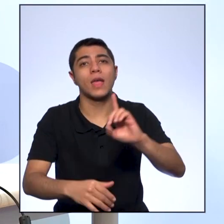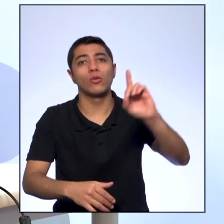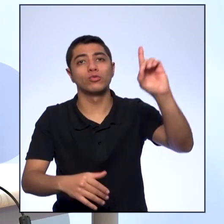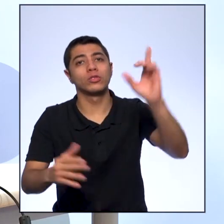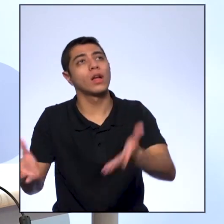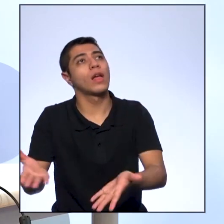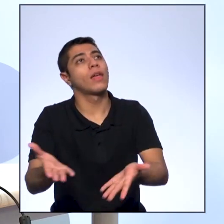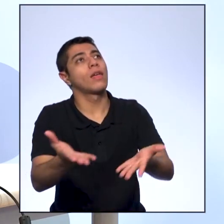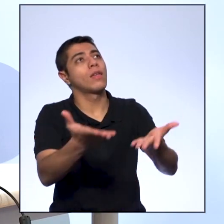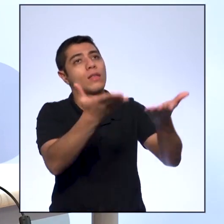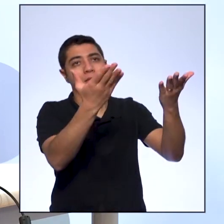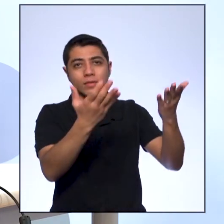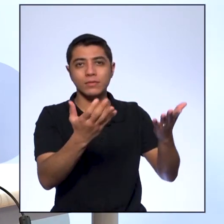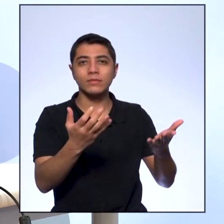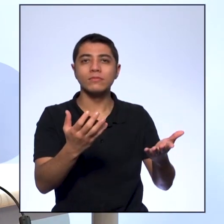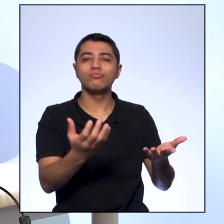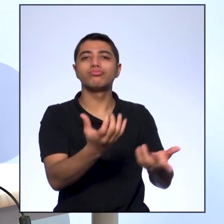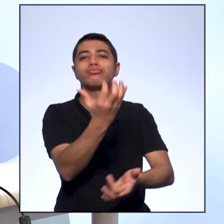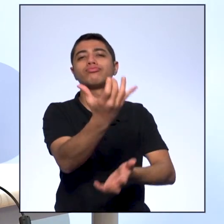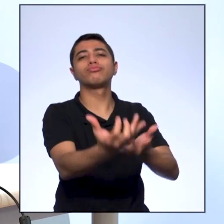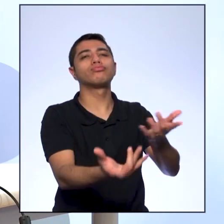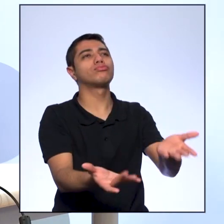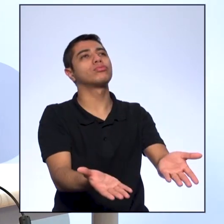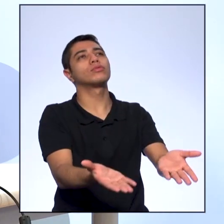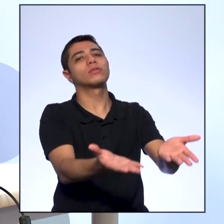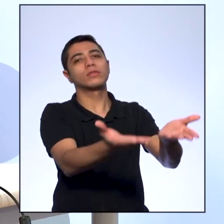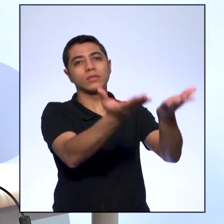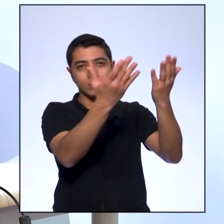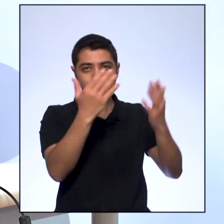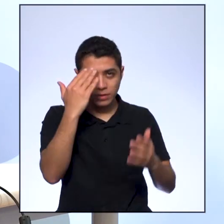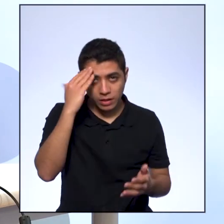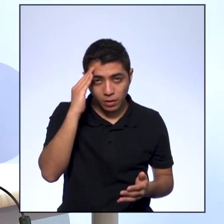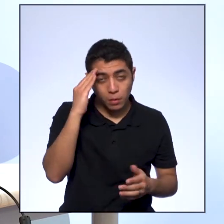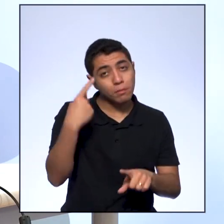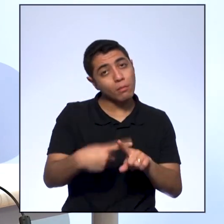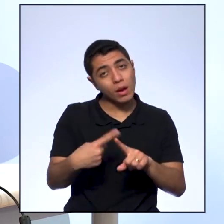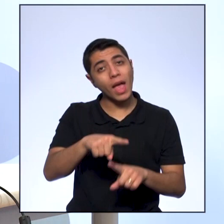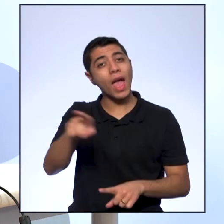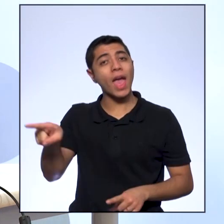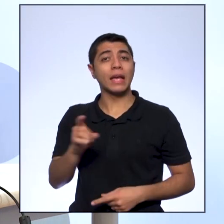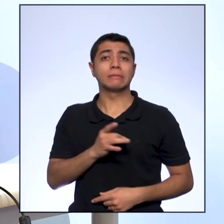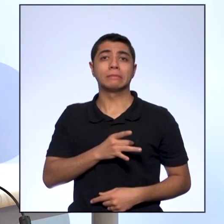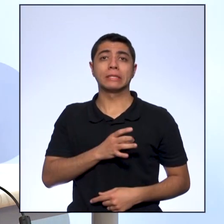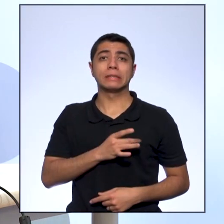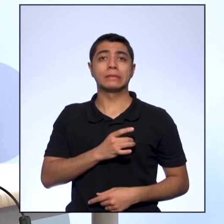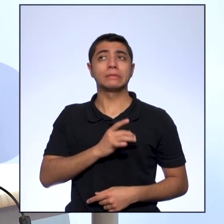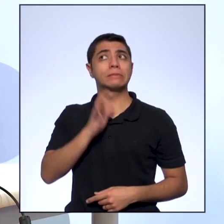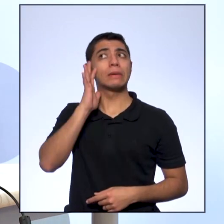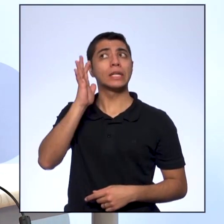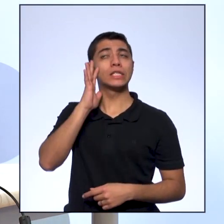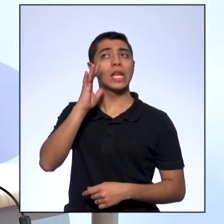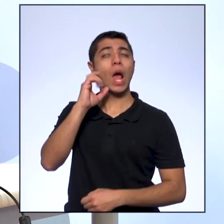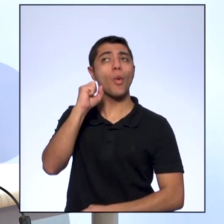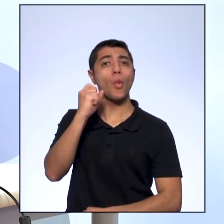uma seca, né, e o rio não transbordasse, não tivesse todo aquele esquema que garante a prática da agricultura ali, né?